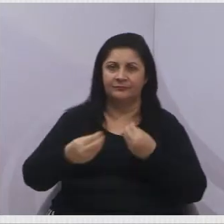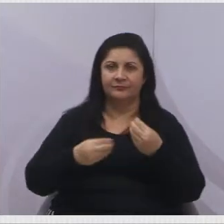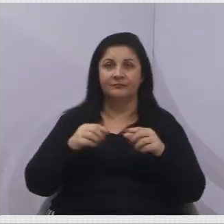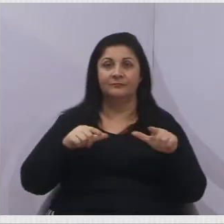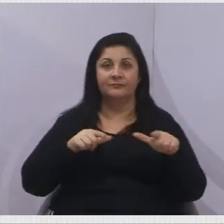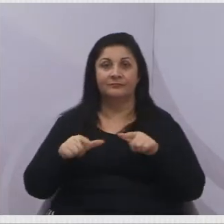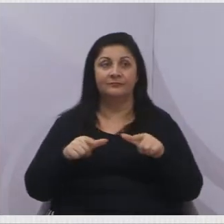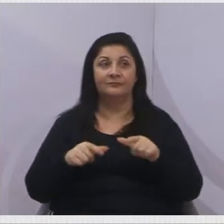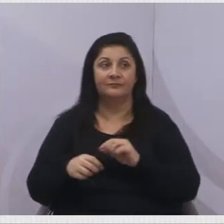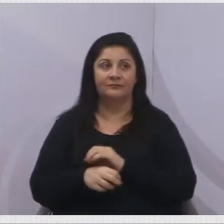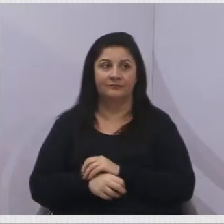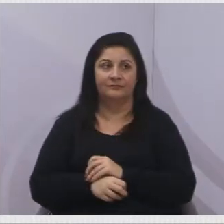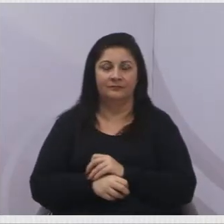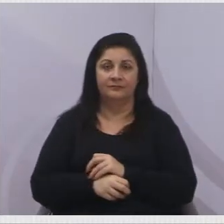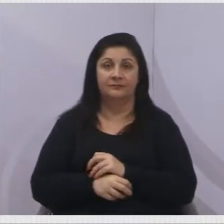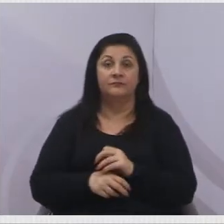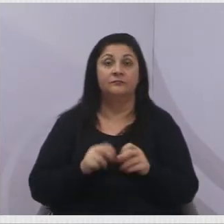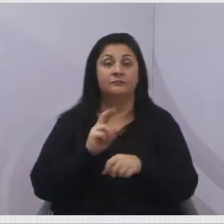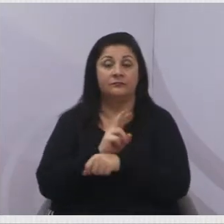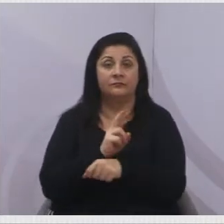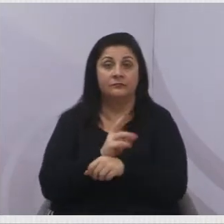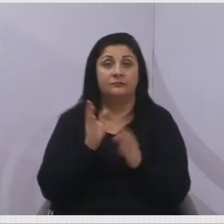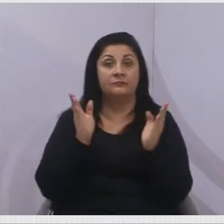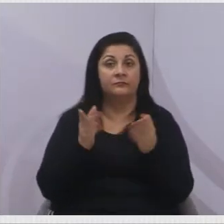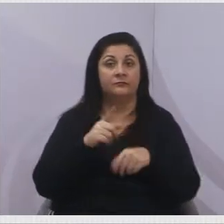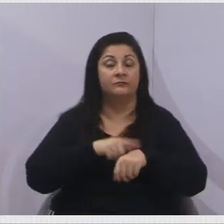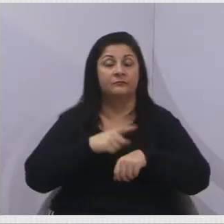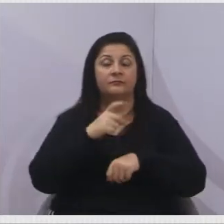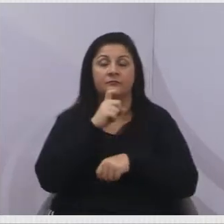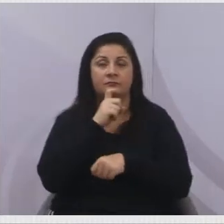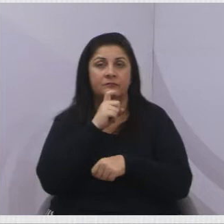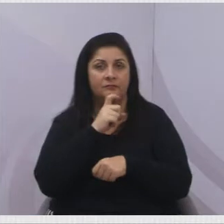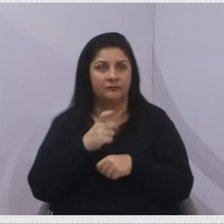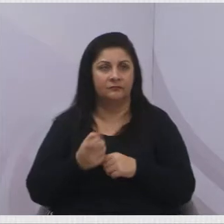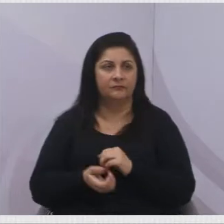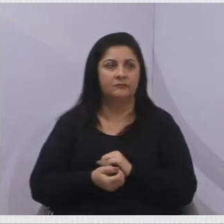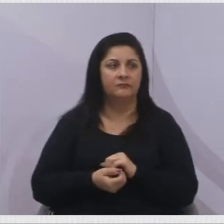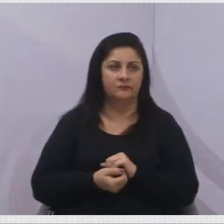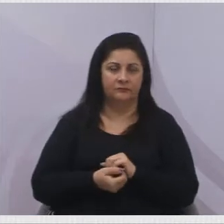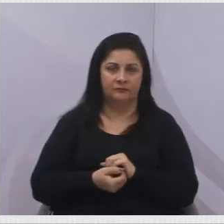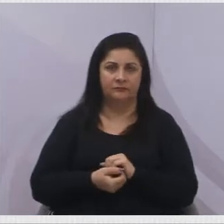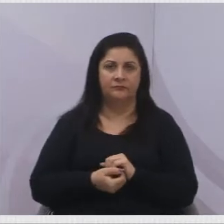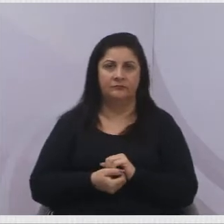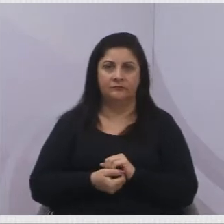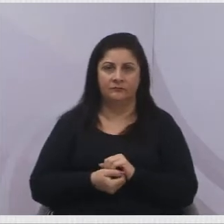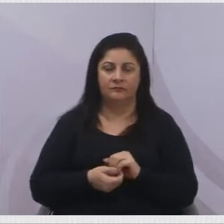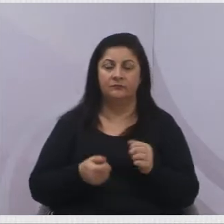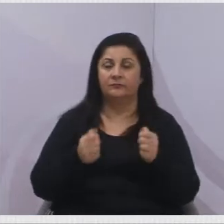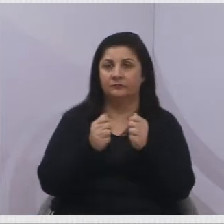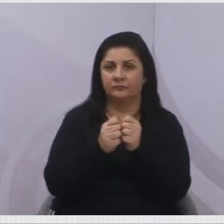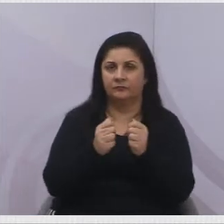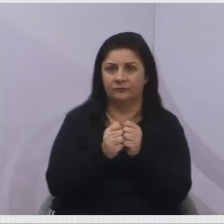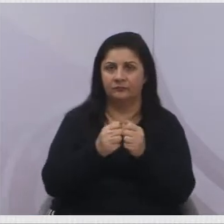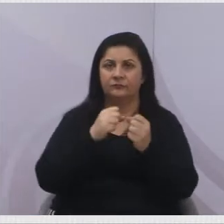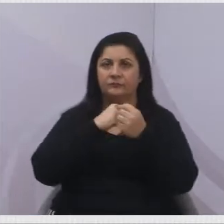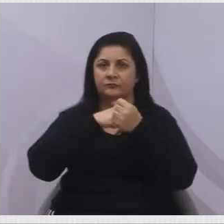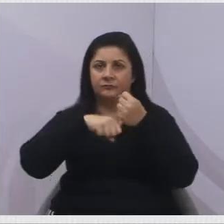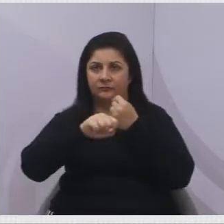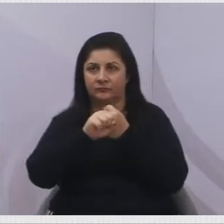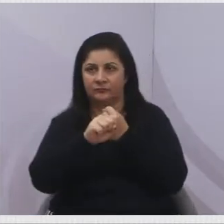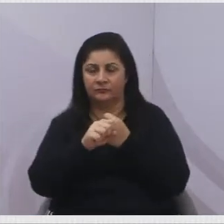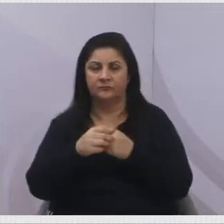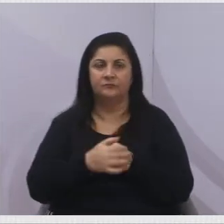na Operação Inverno, em parceria com a equipe da assistência social, da